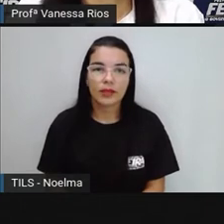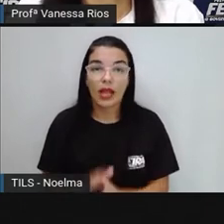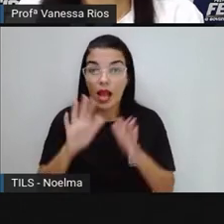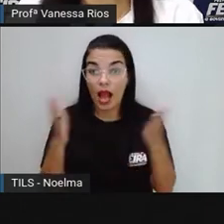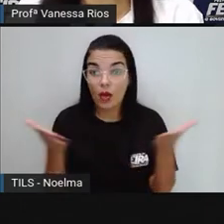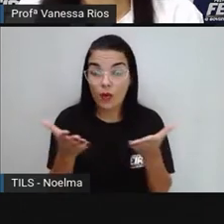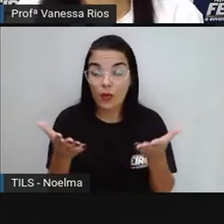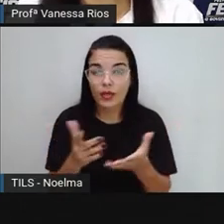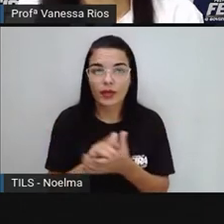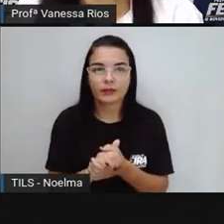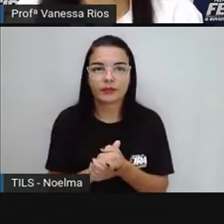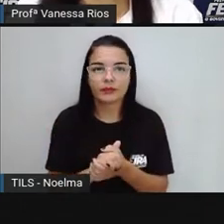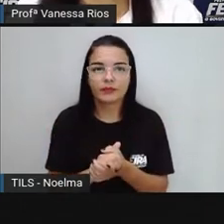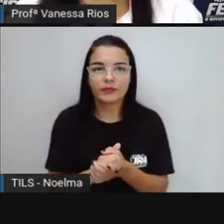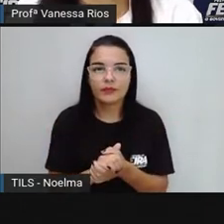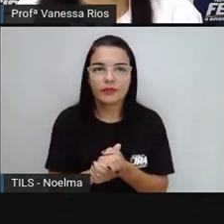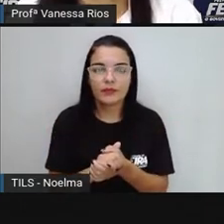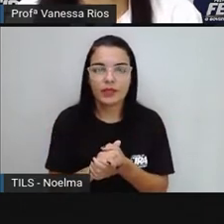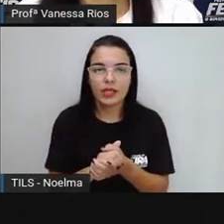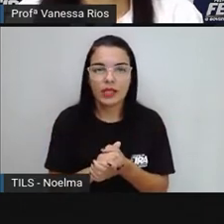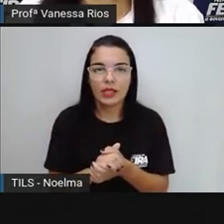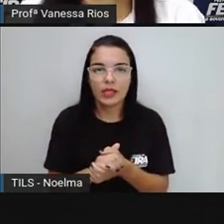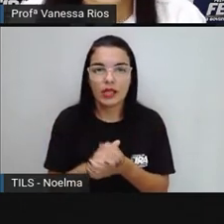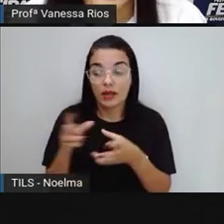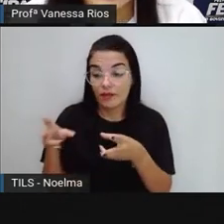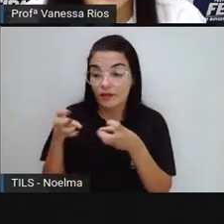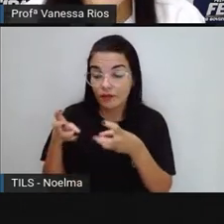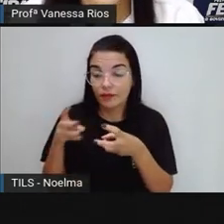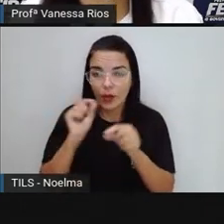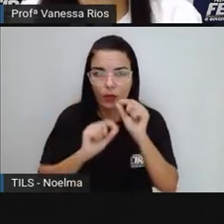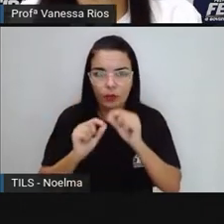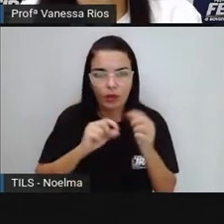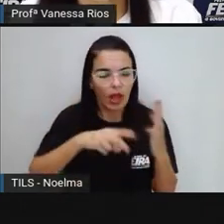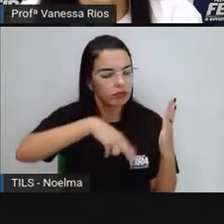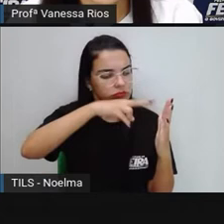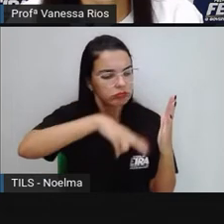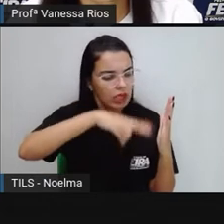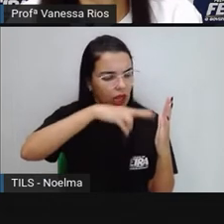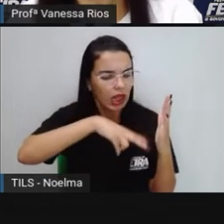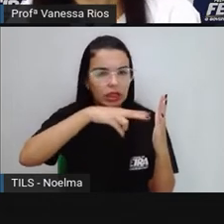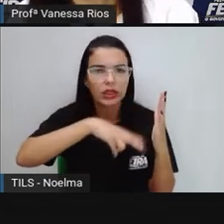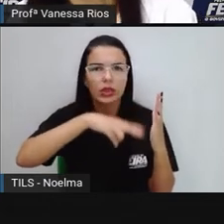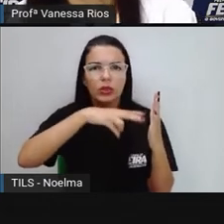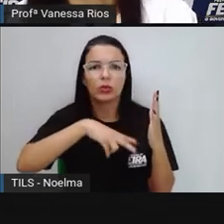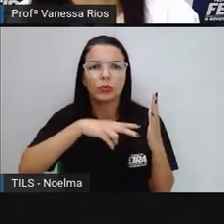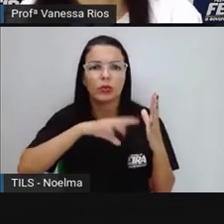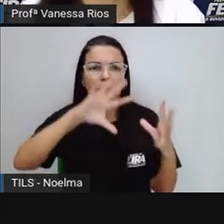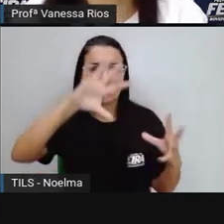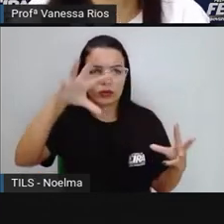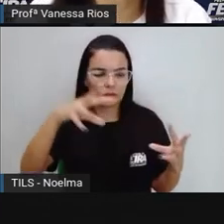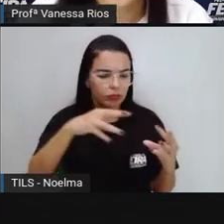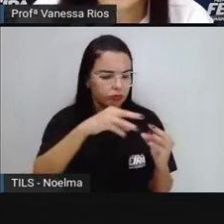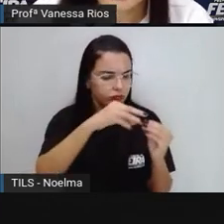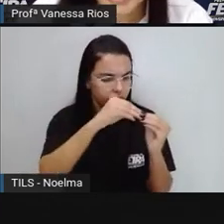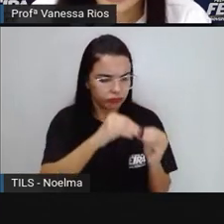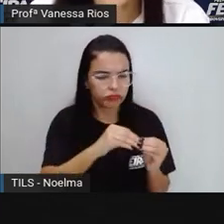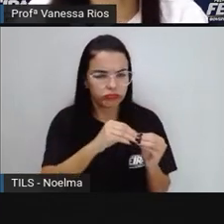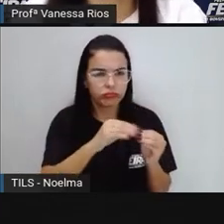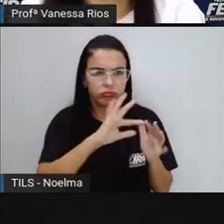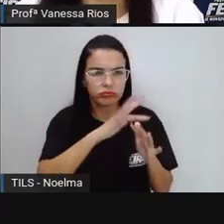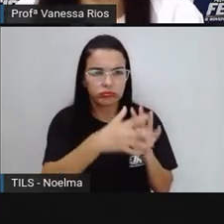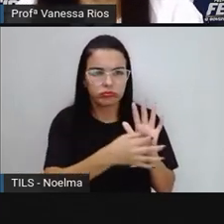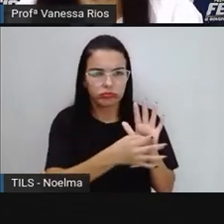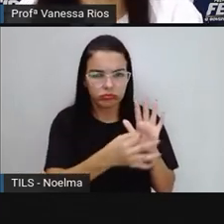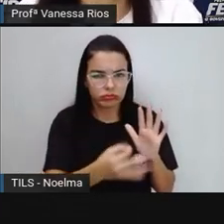E aí a gente observa agora a leitura de uma resenha, tá certo? Então, vamos ver uma resenha crítica na